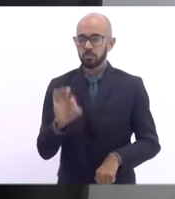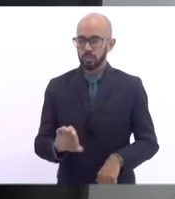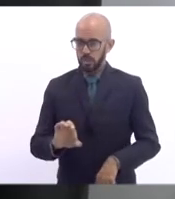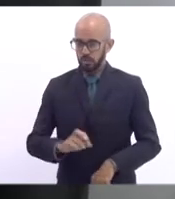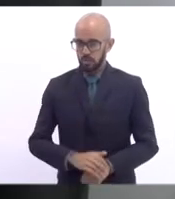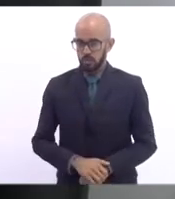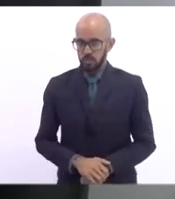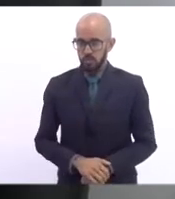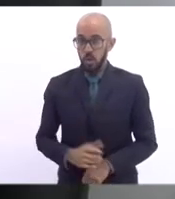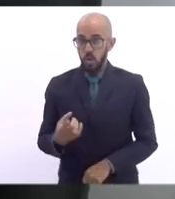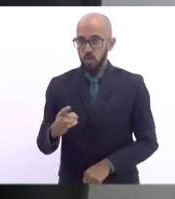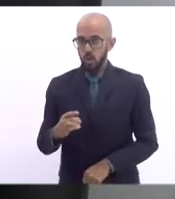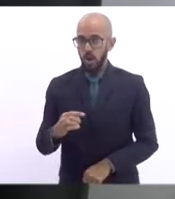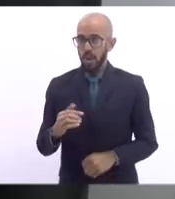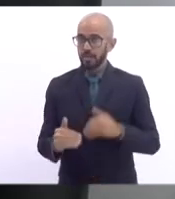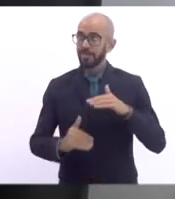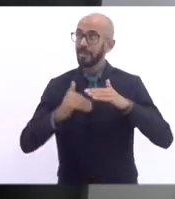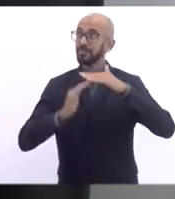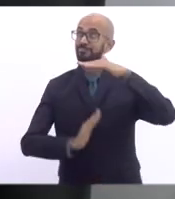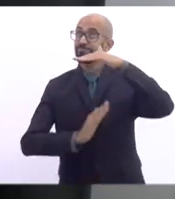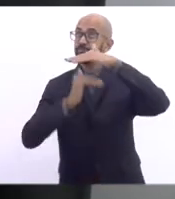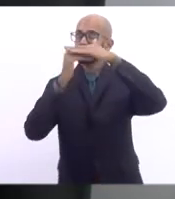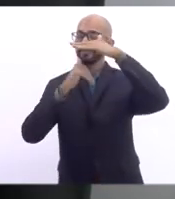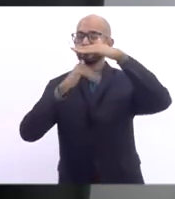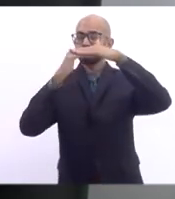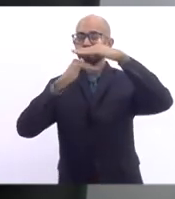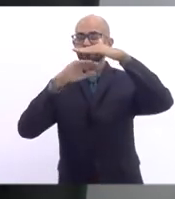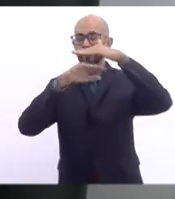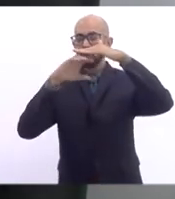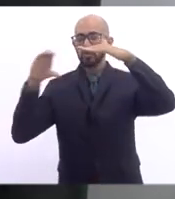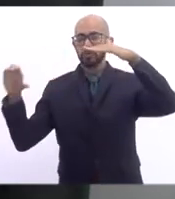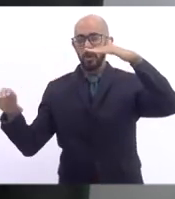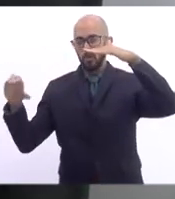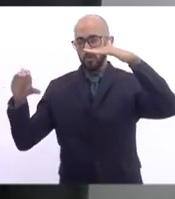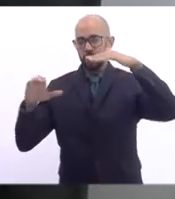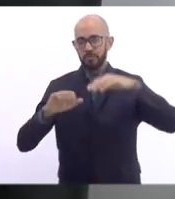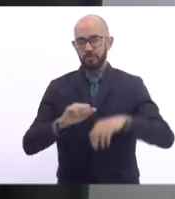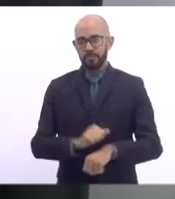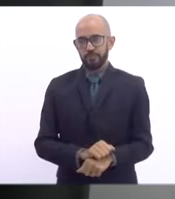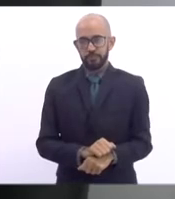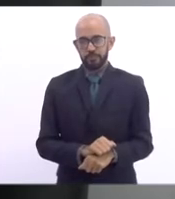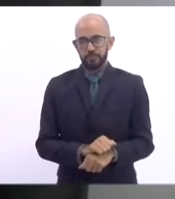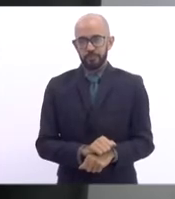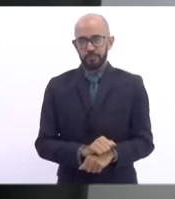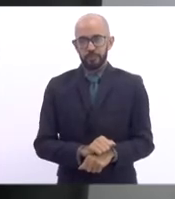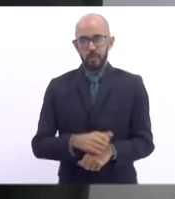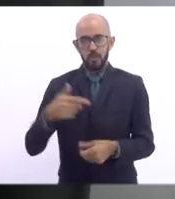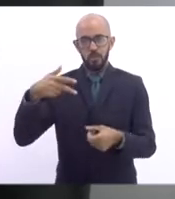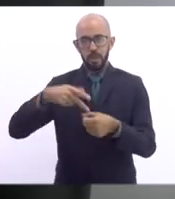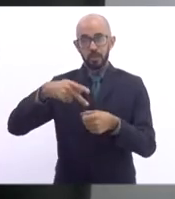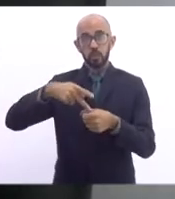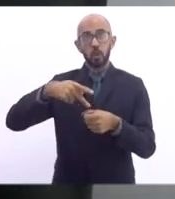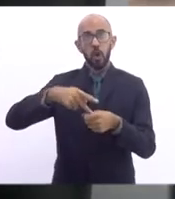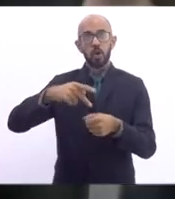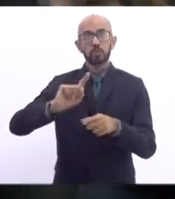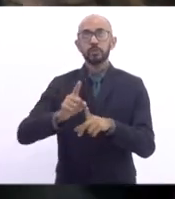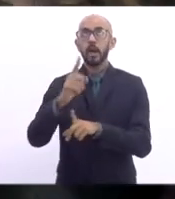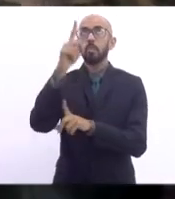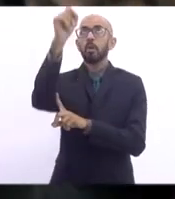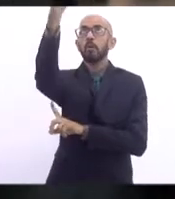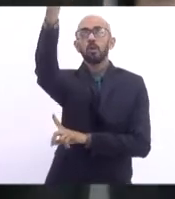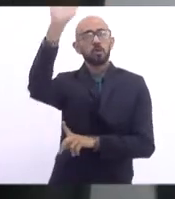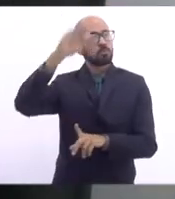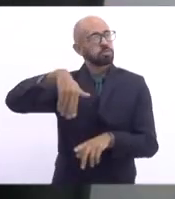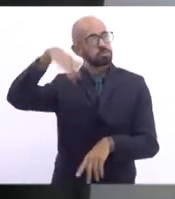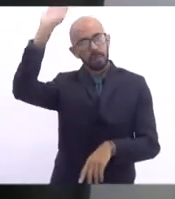dólar tá no céu e as cinco o barril não tá no céu tá na última galáxia está acima de